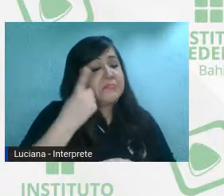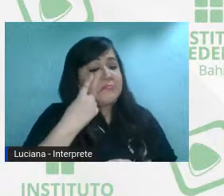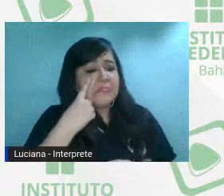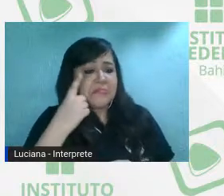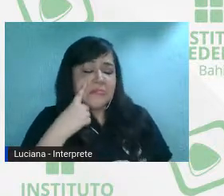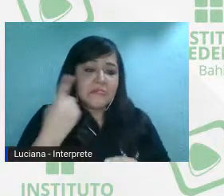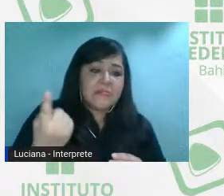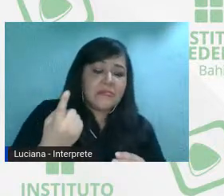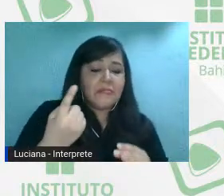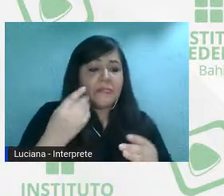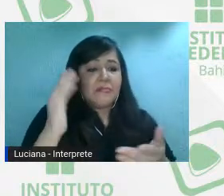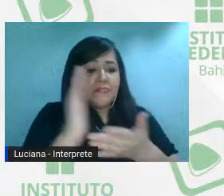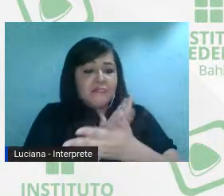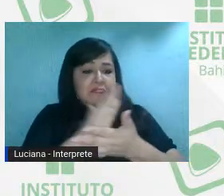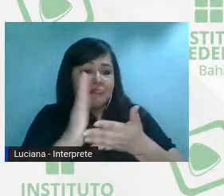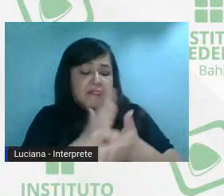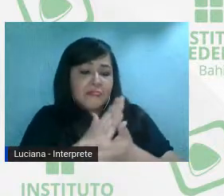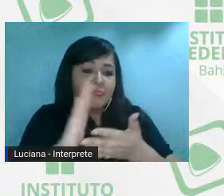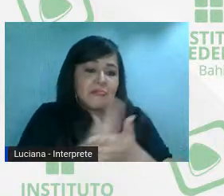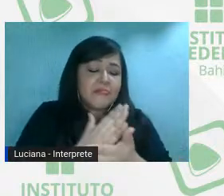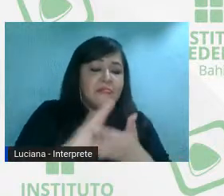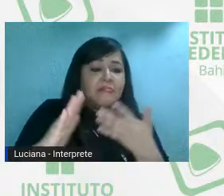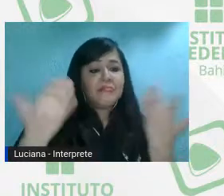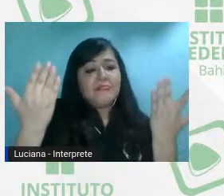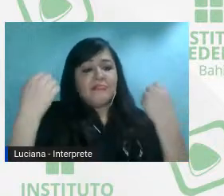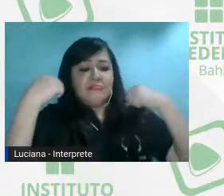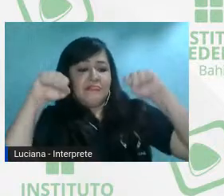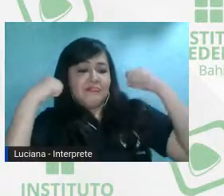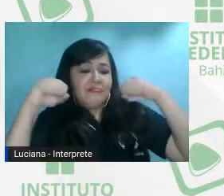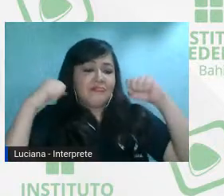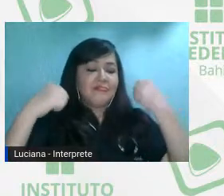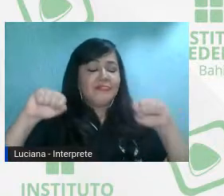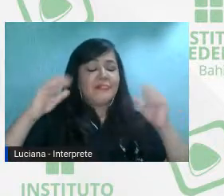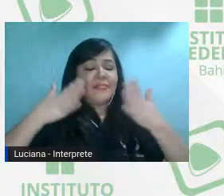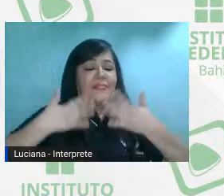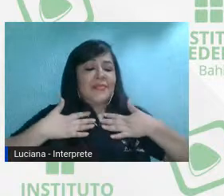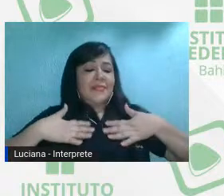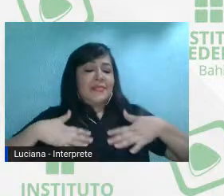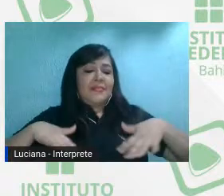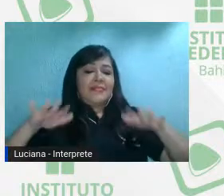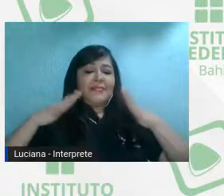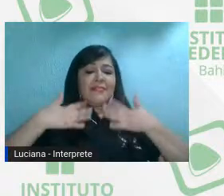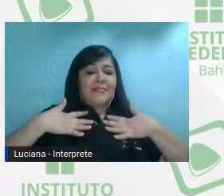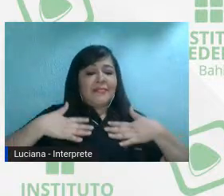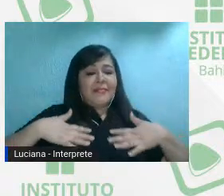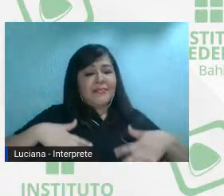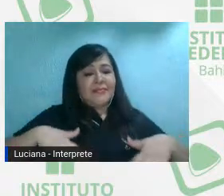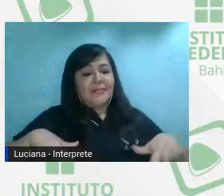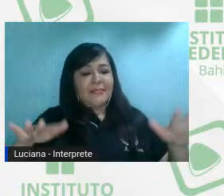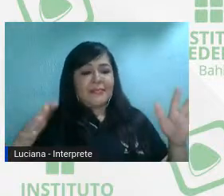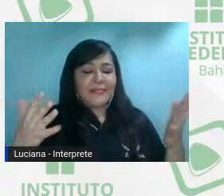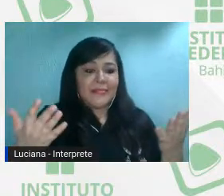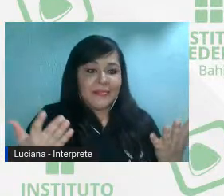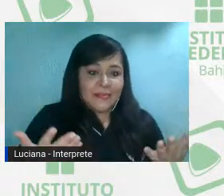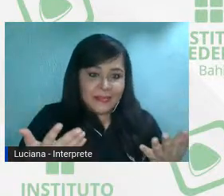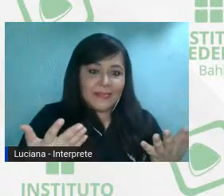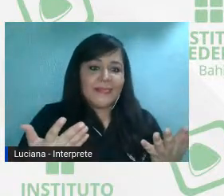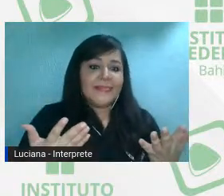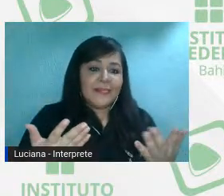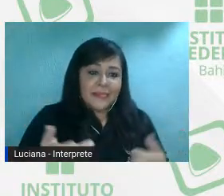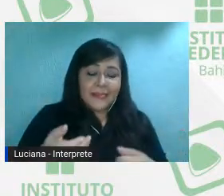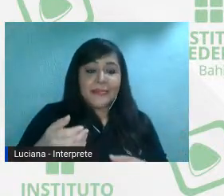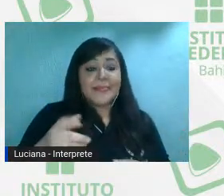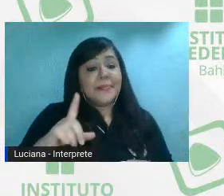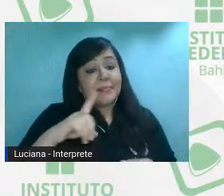exercícios para a gente relaxar, para a gente não contrair e Les